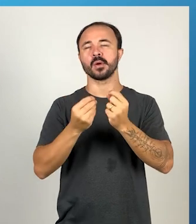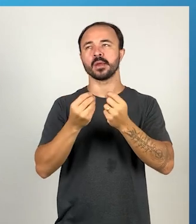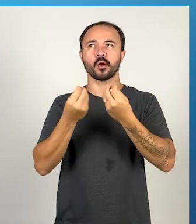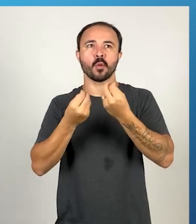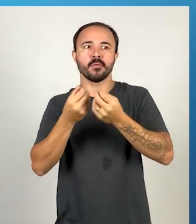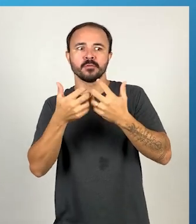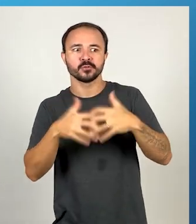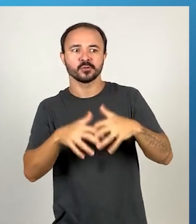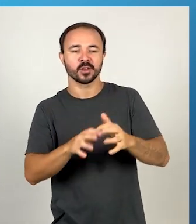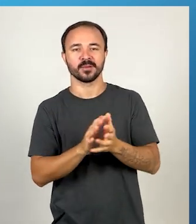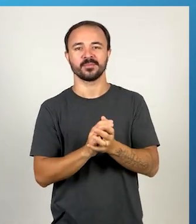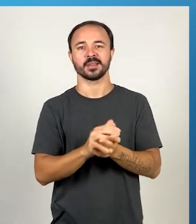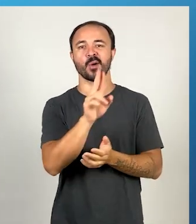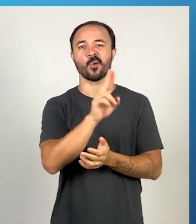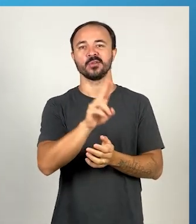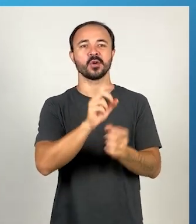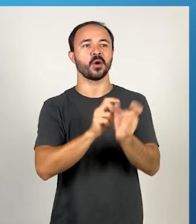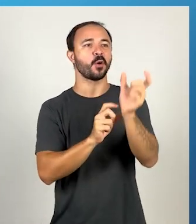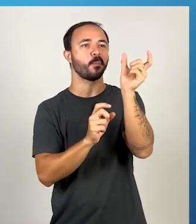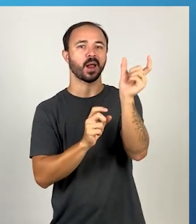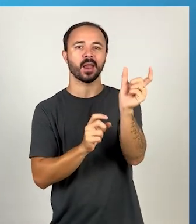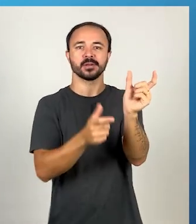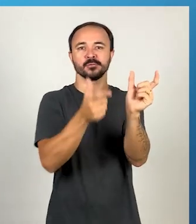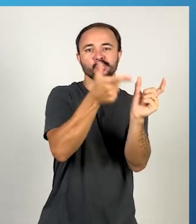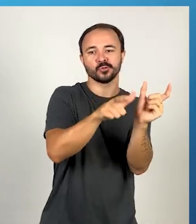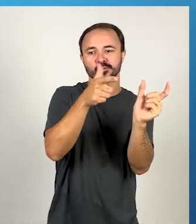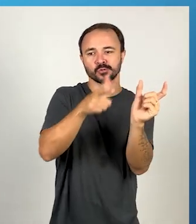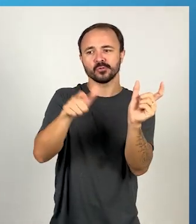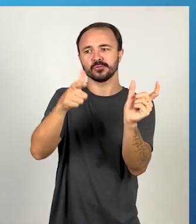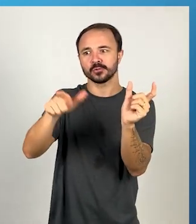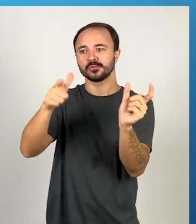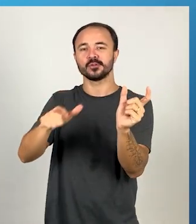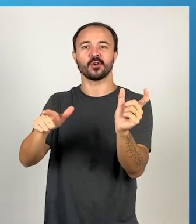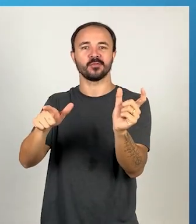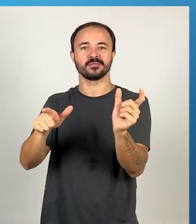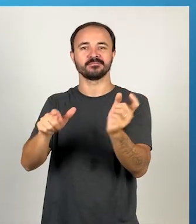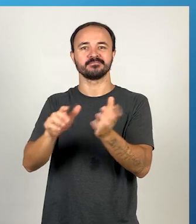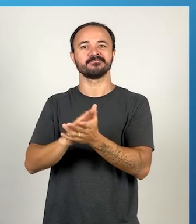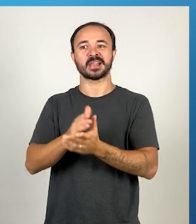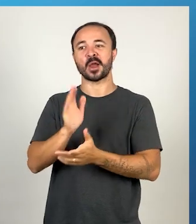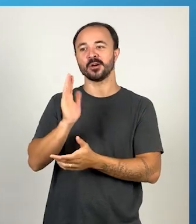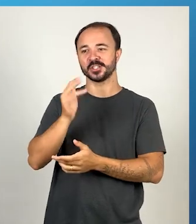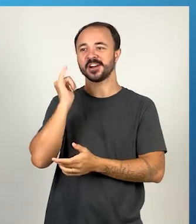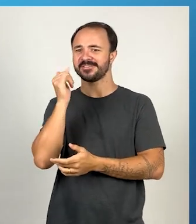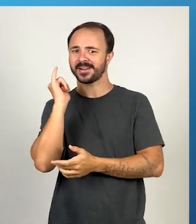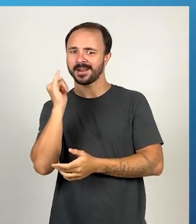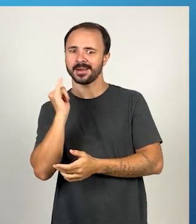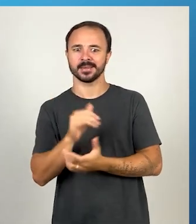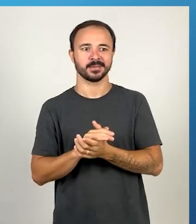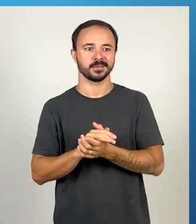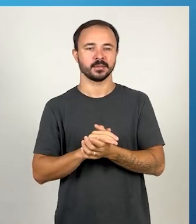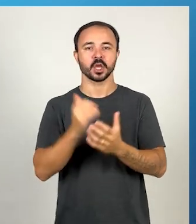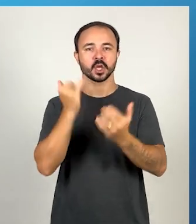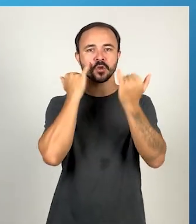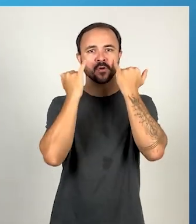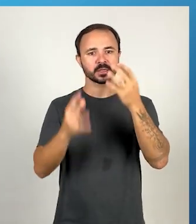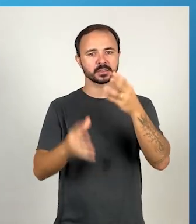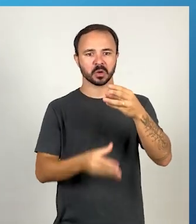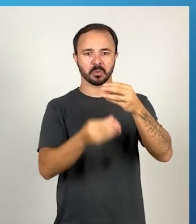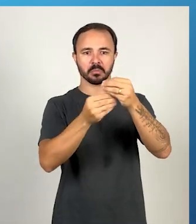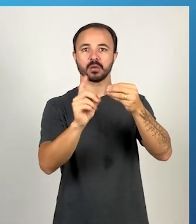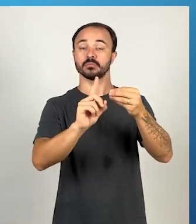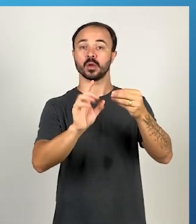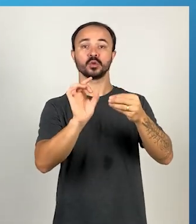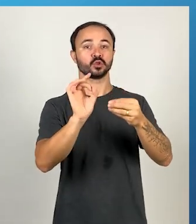ou expressões que repetem uma ideia já expressa anteriormente na frase, sem adicionar qualquer informação extra ou